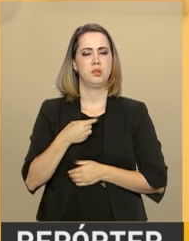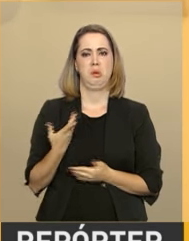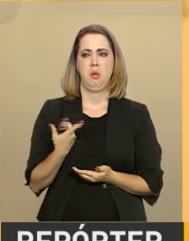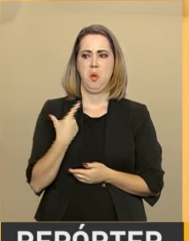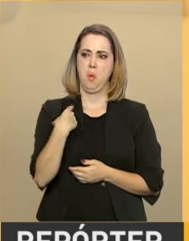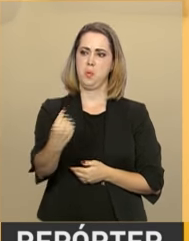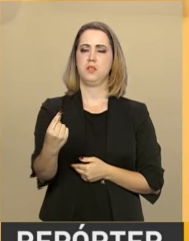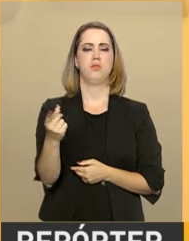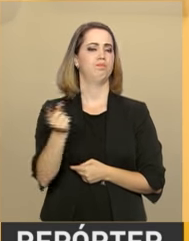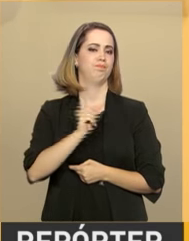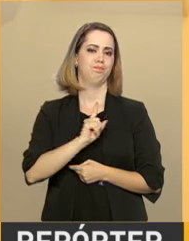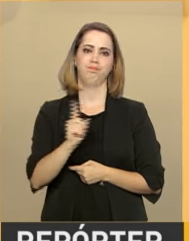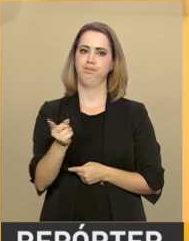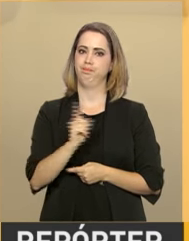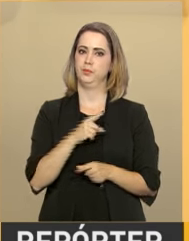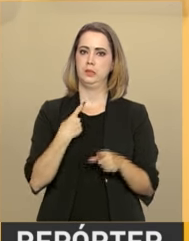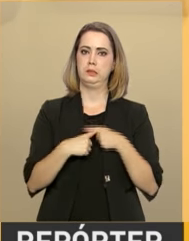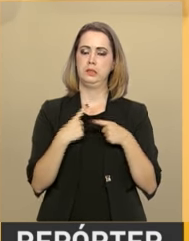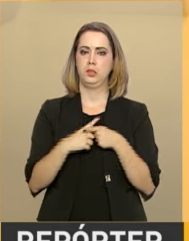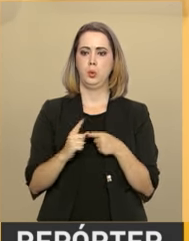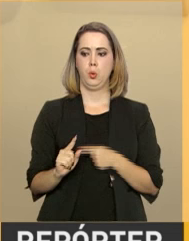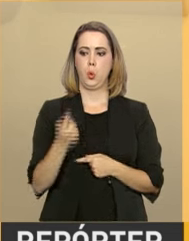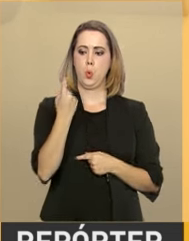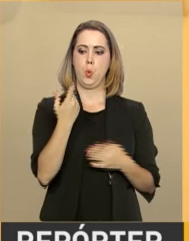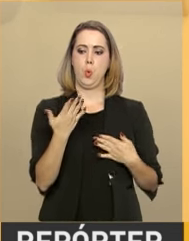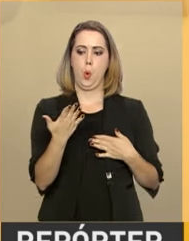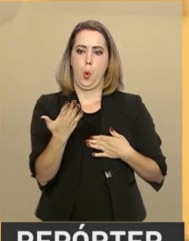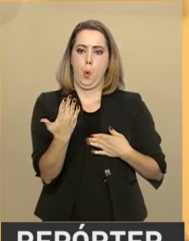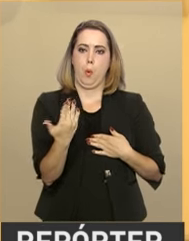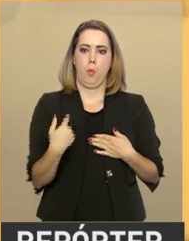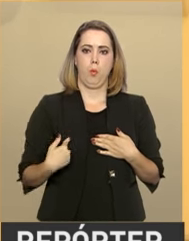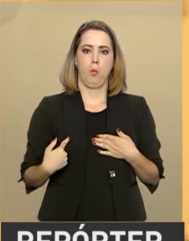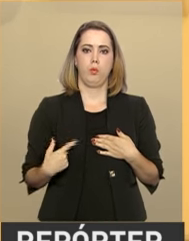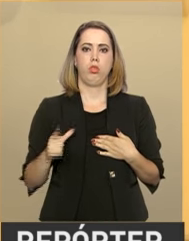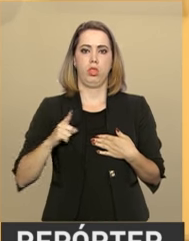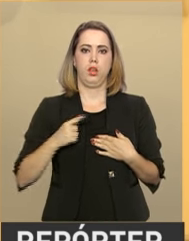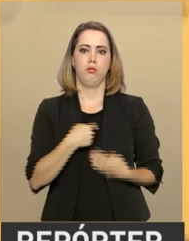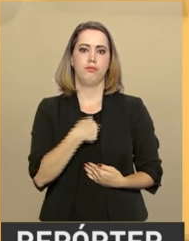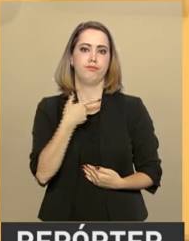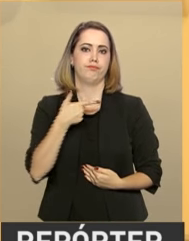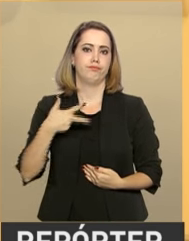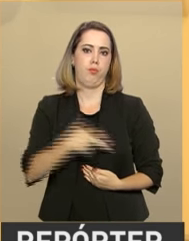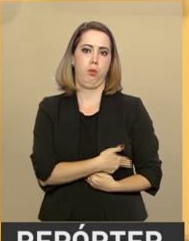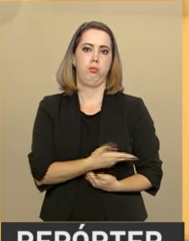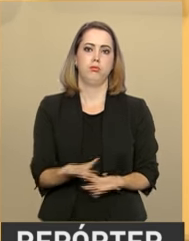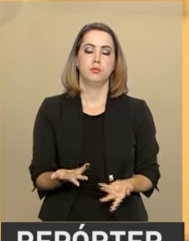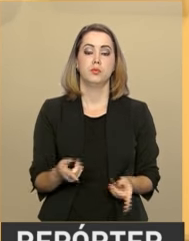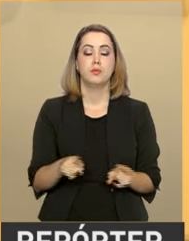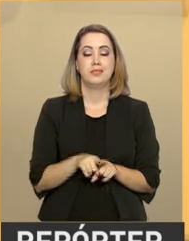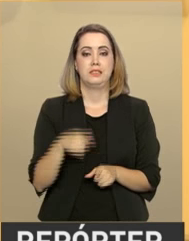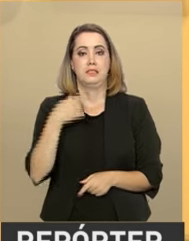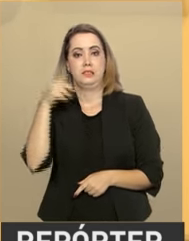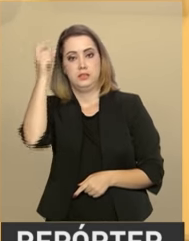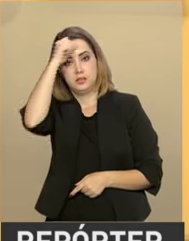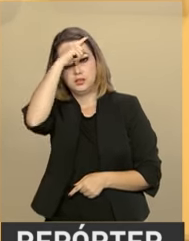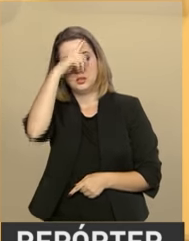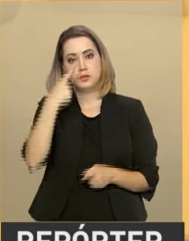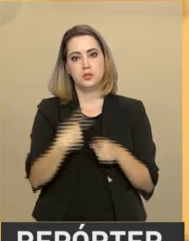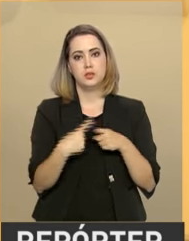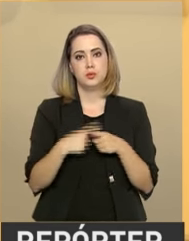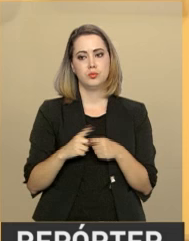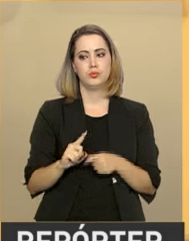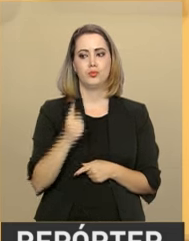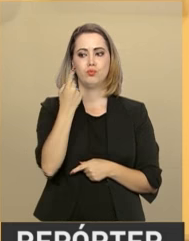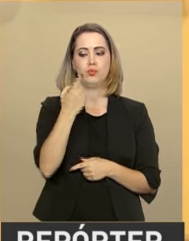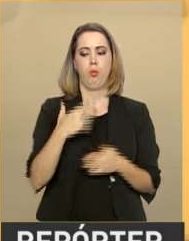saía porque geralmente você com um seio só é difícil para você porque você vai sempre o sutiã